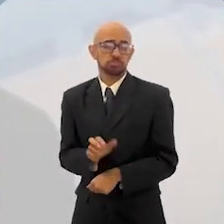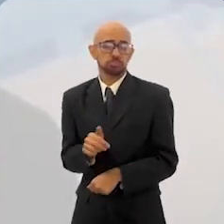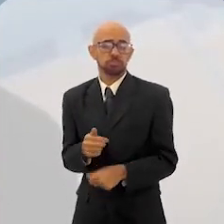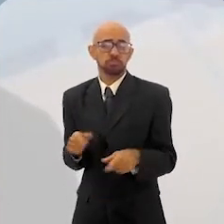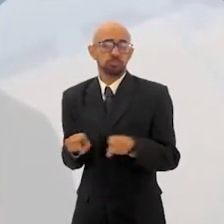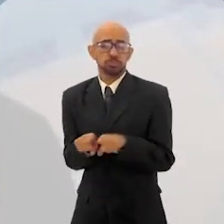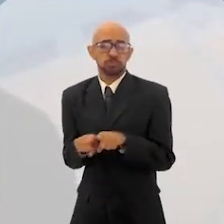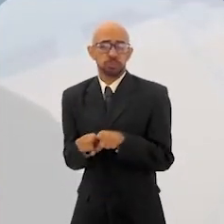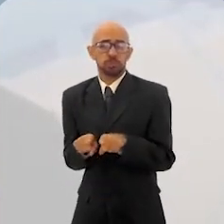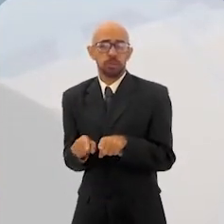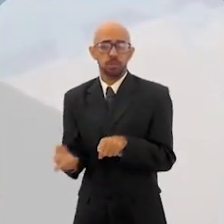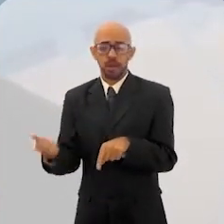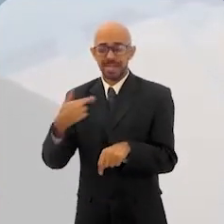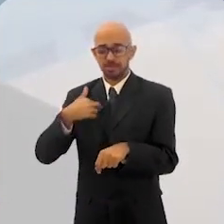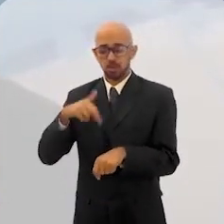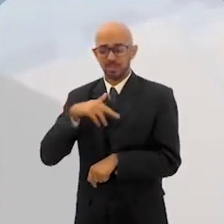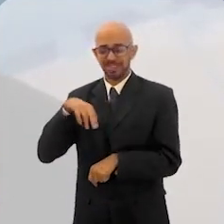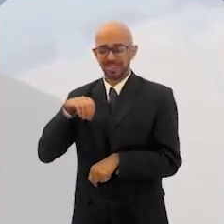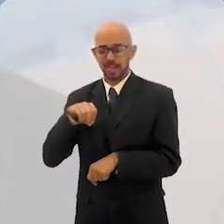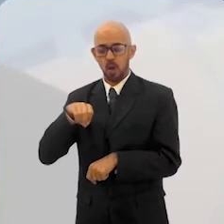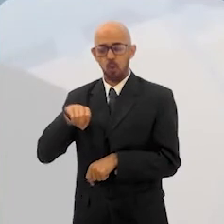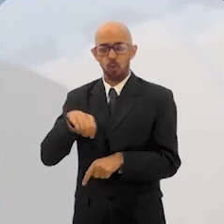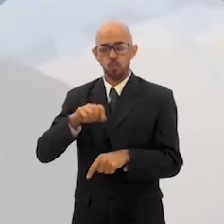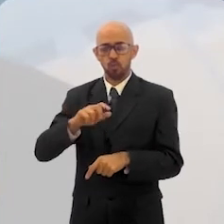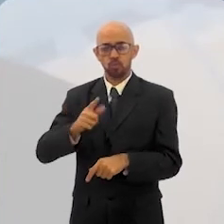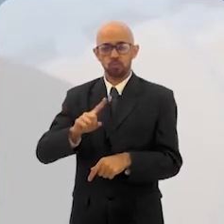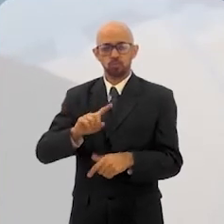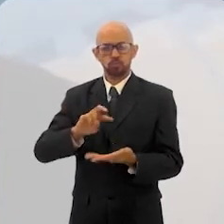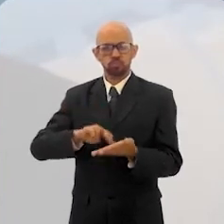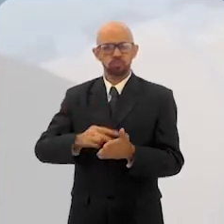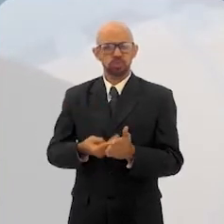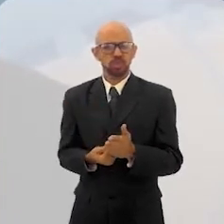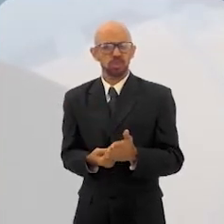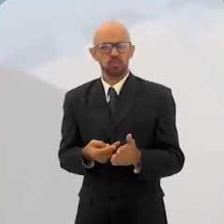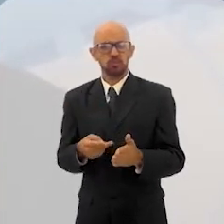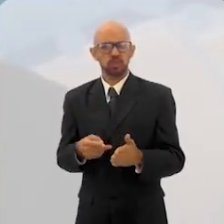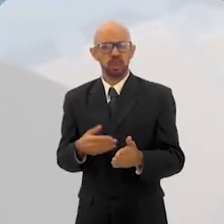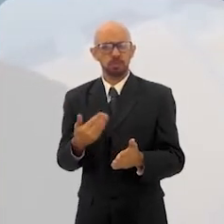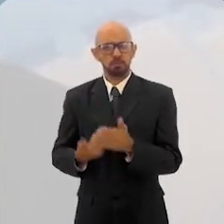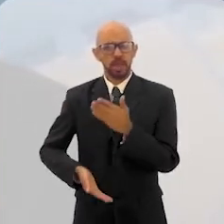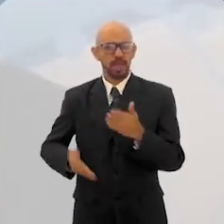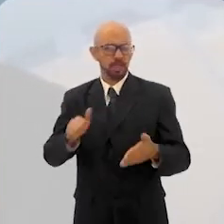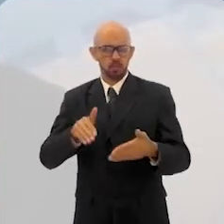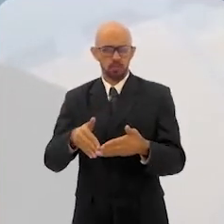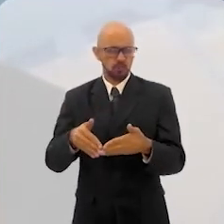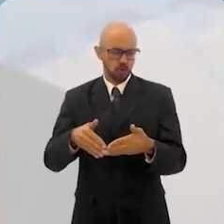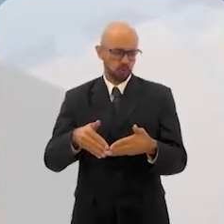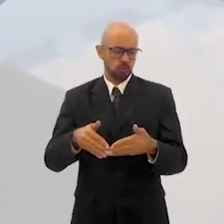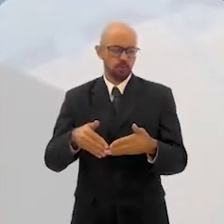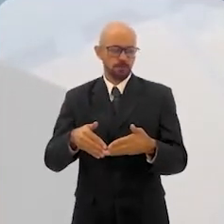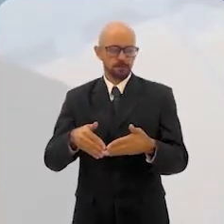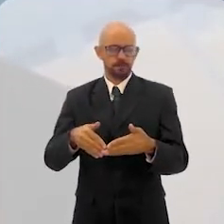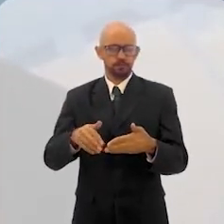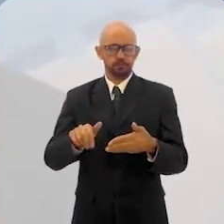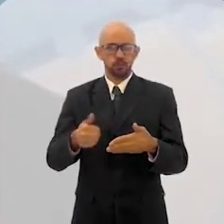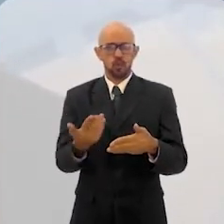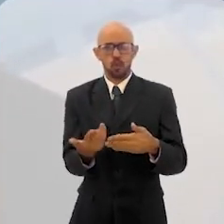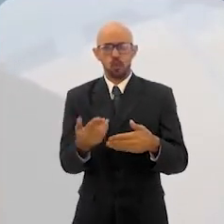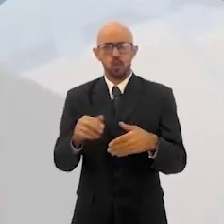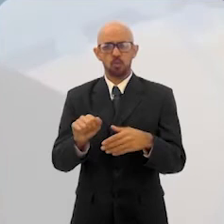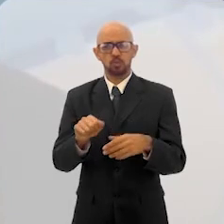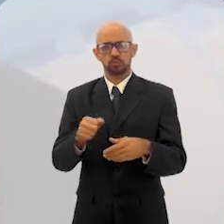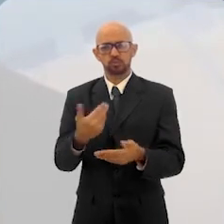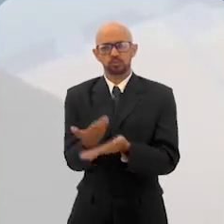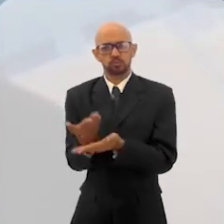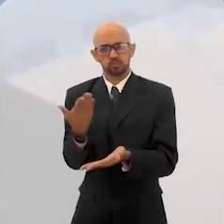uma negativa, ela não é impedimento da gente não perder o nosso foco, que é ou fazer uma